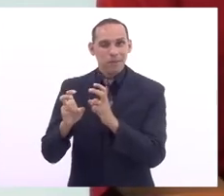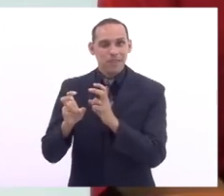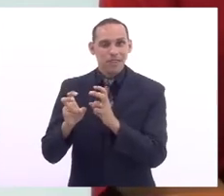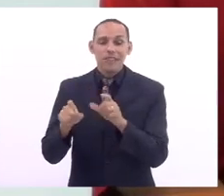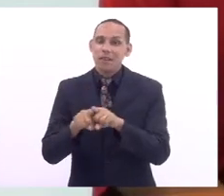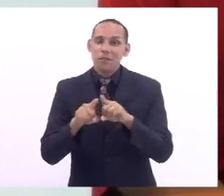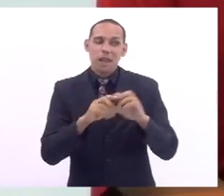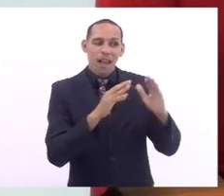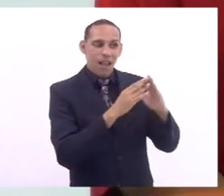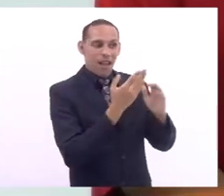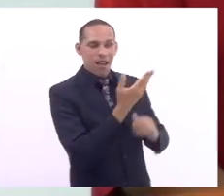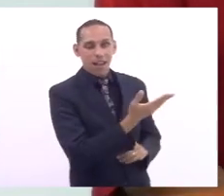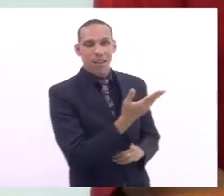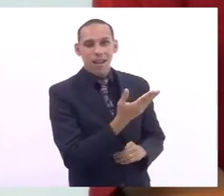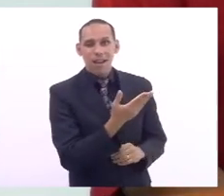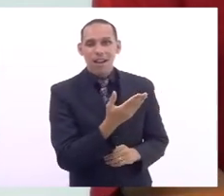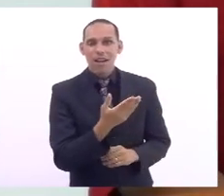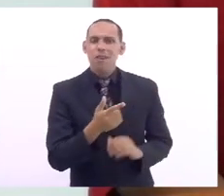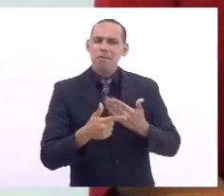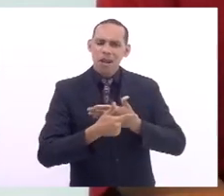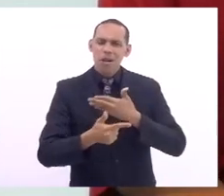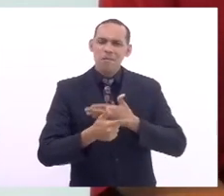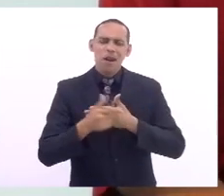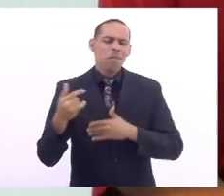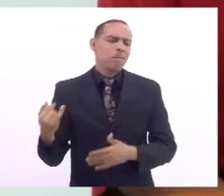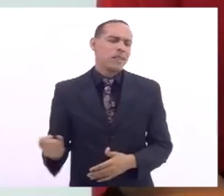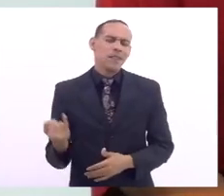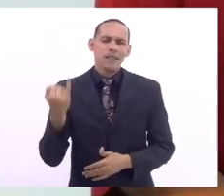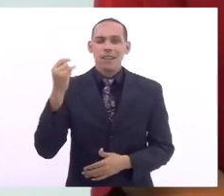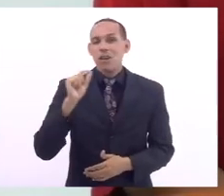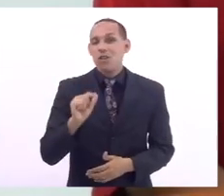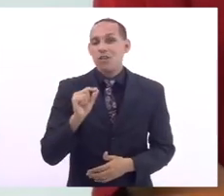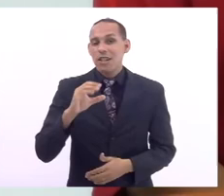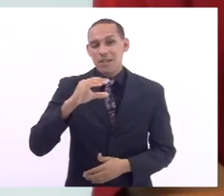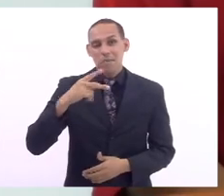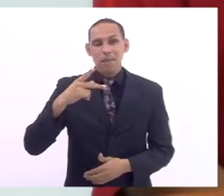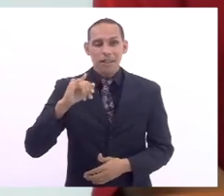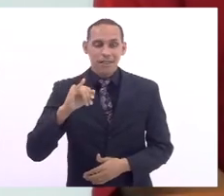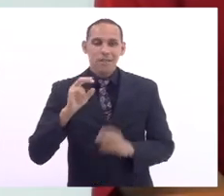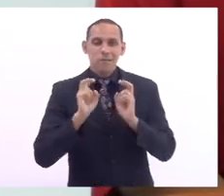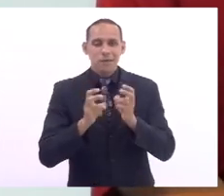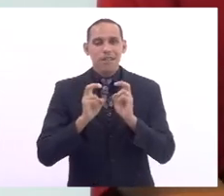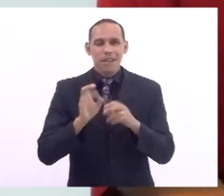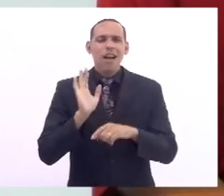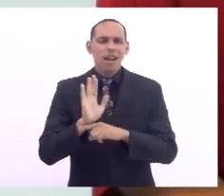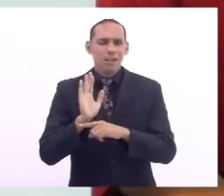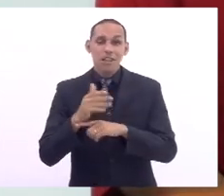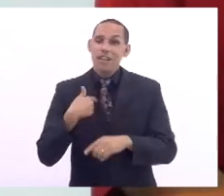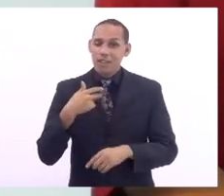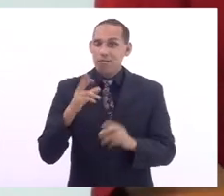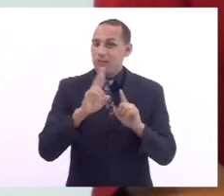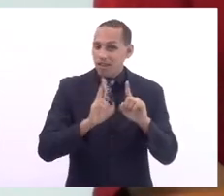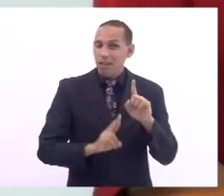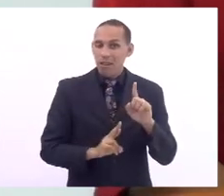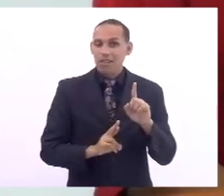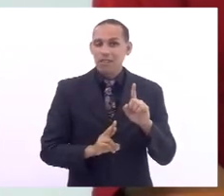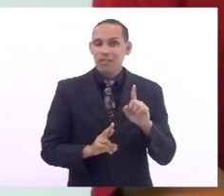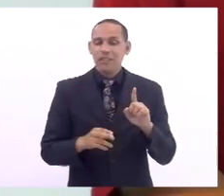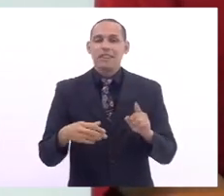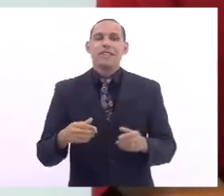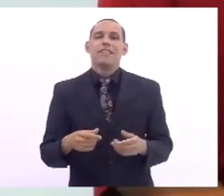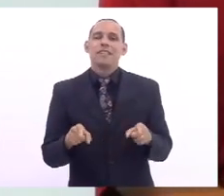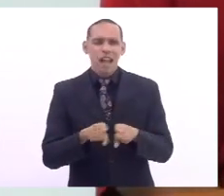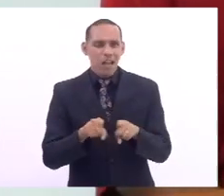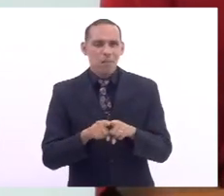EA cada Fluminense e tem cumprido um papel muito importante na CPI dos trens Começou a ler rapidamente eu sou o relator ela ela